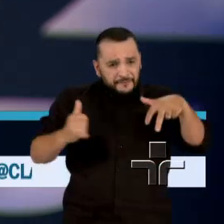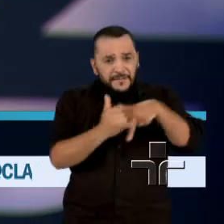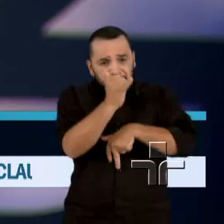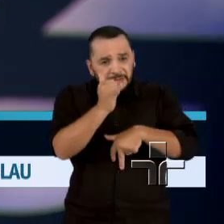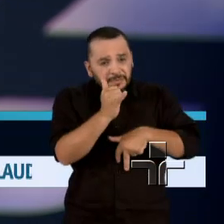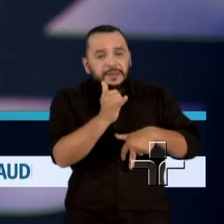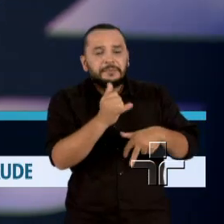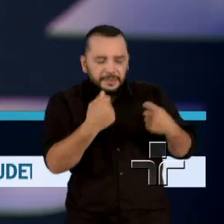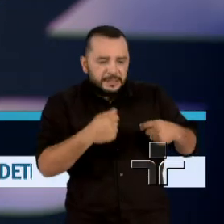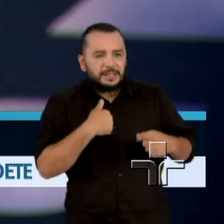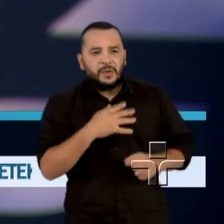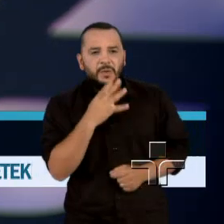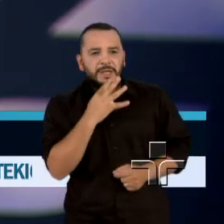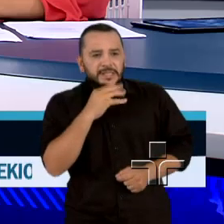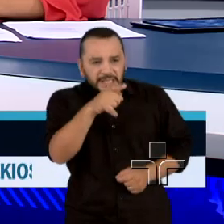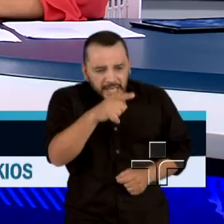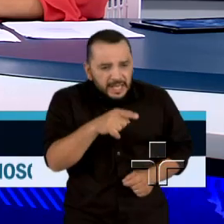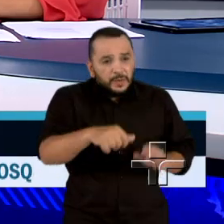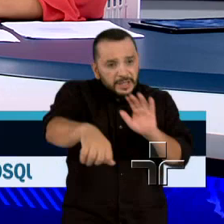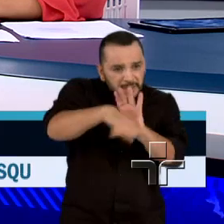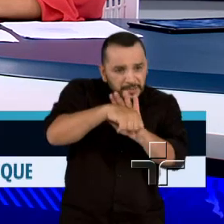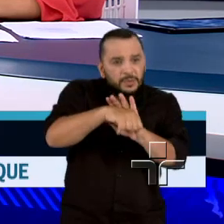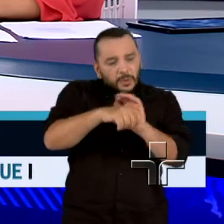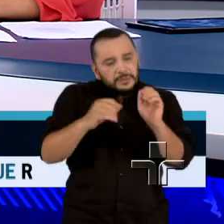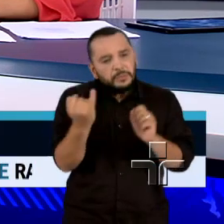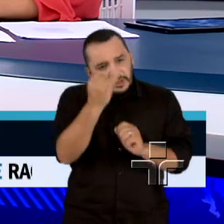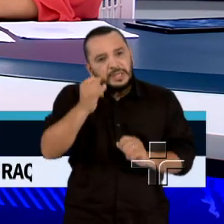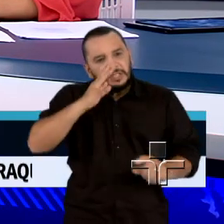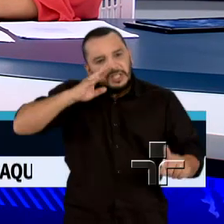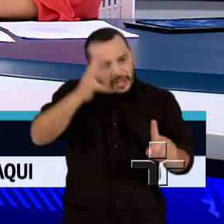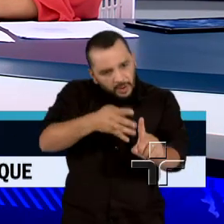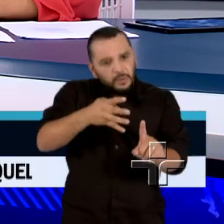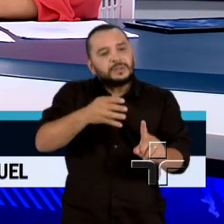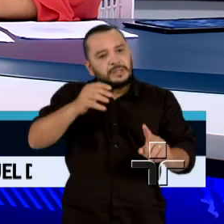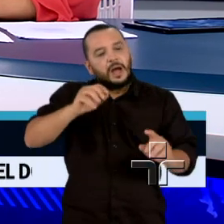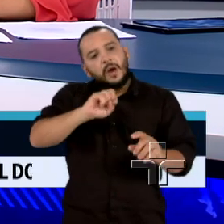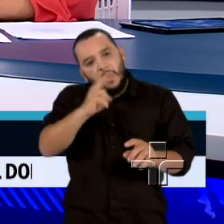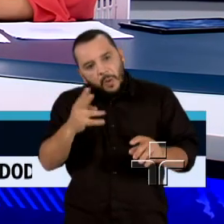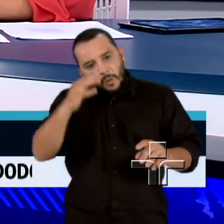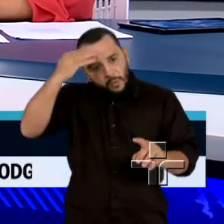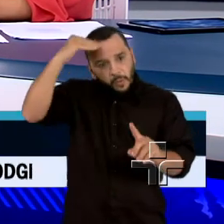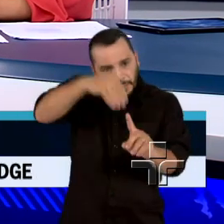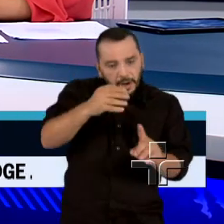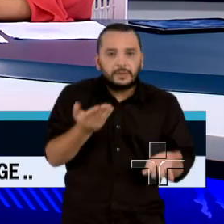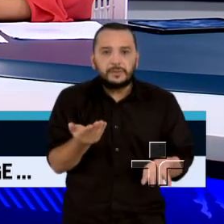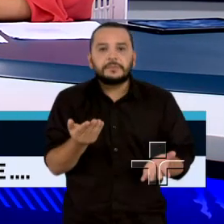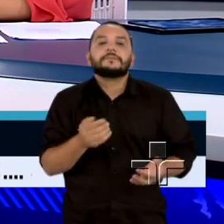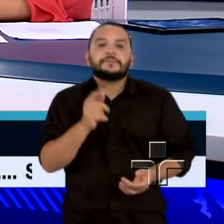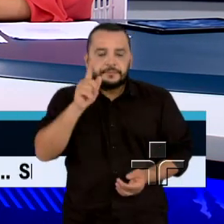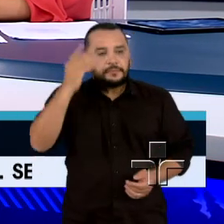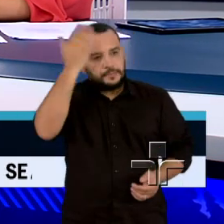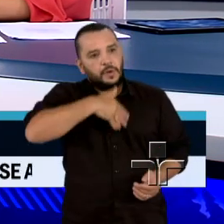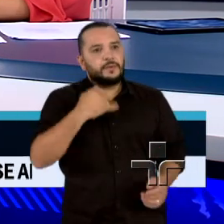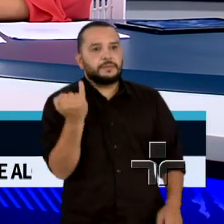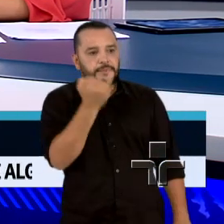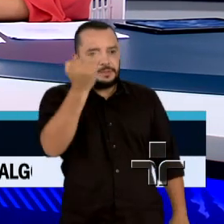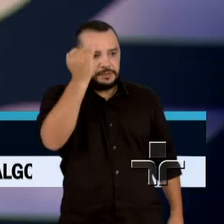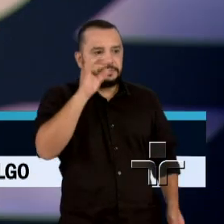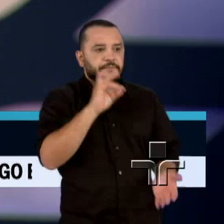cabal para a condenação do suspeito? É uma prova cabal, é uma prova muito importante.